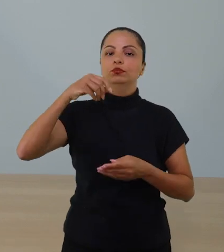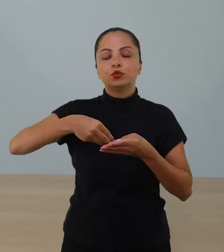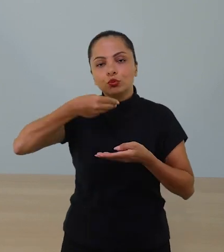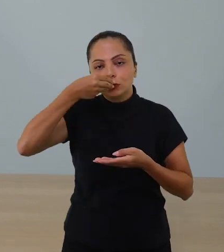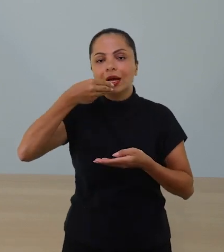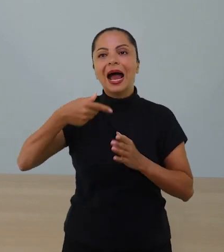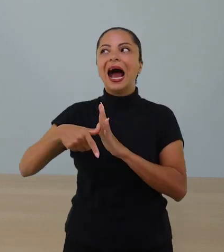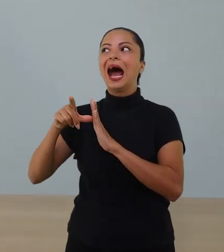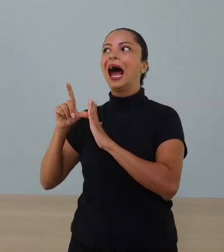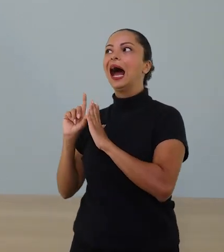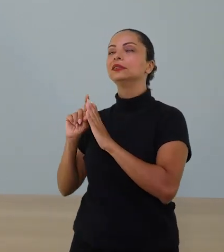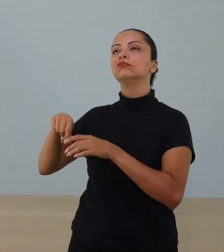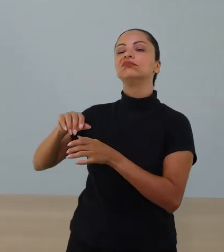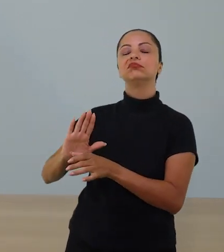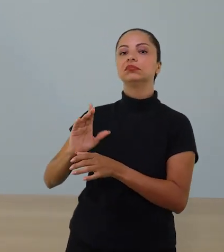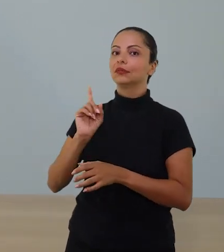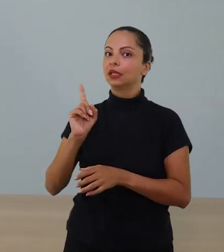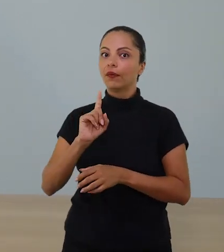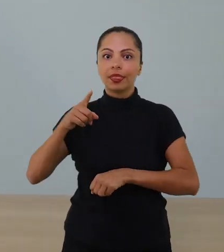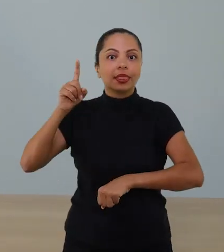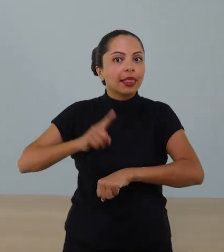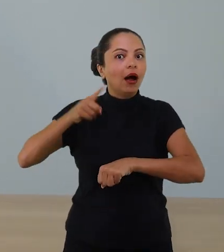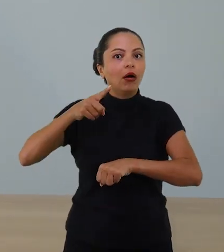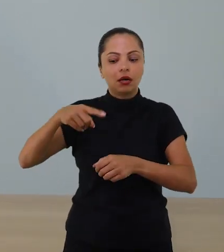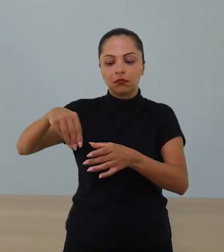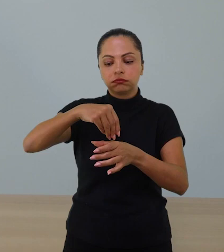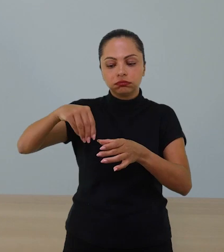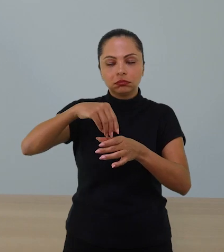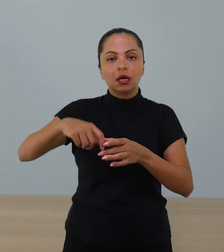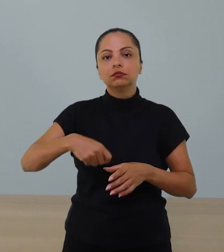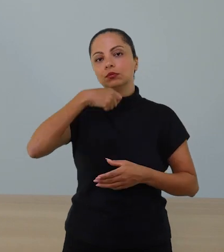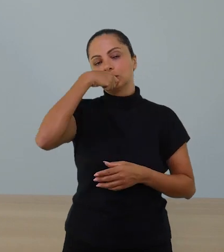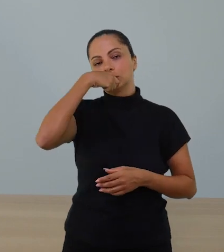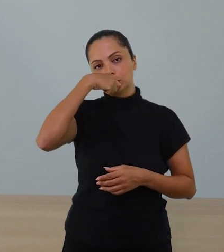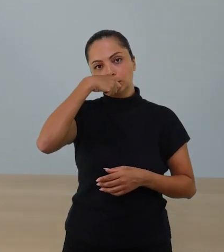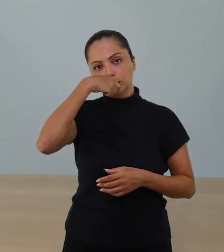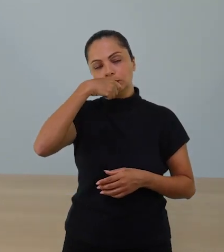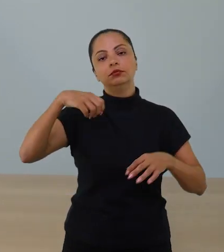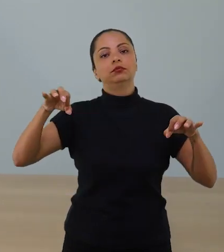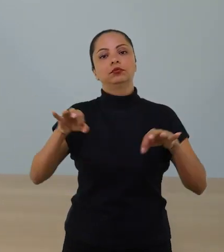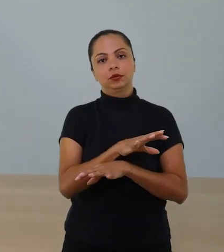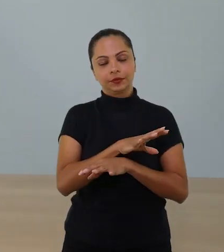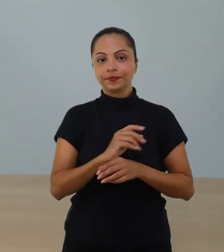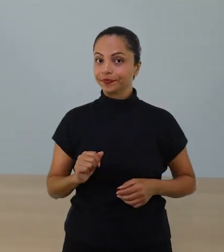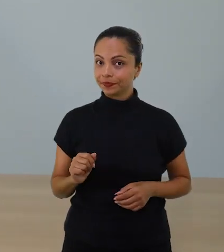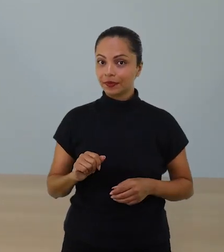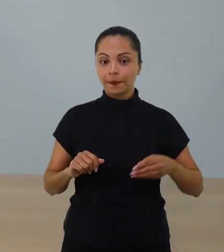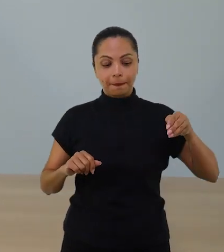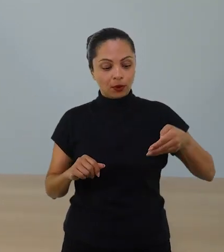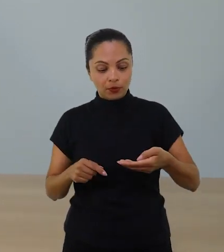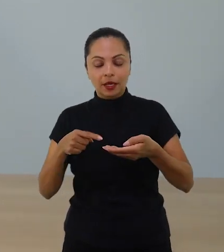mistura com antecedência. Prepare apenas a quantidade de enzimas necessárias para a próxima refeição. Com o auxílio de uma